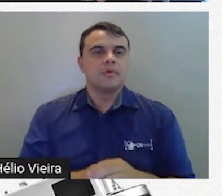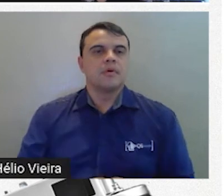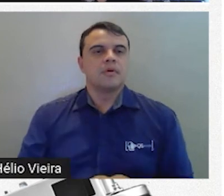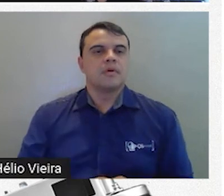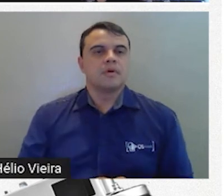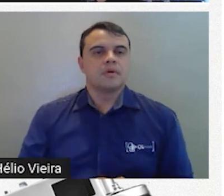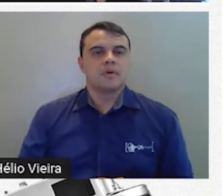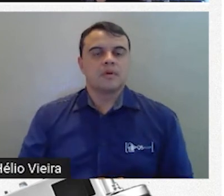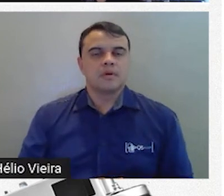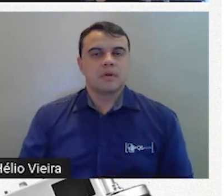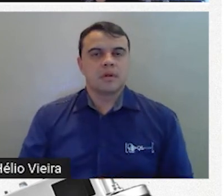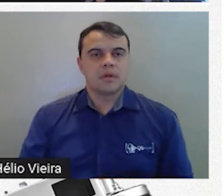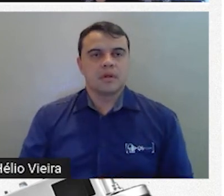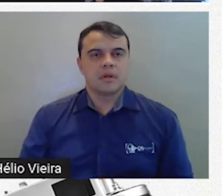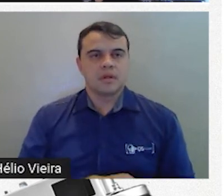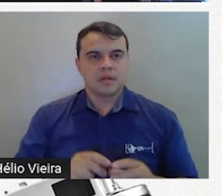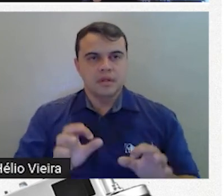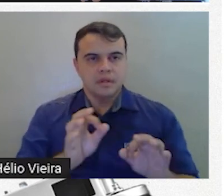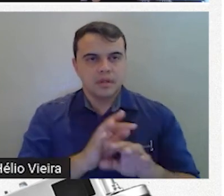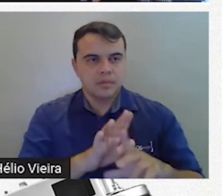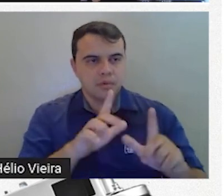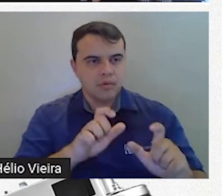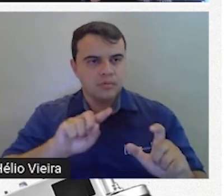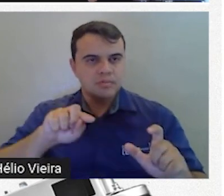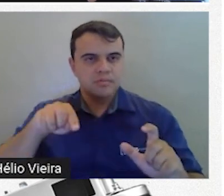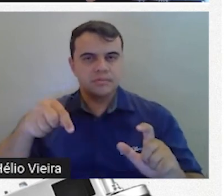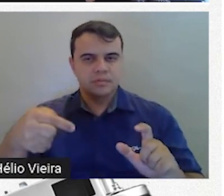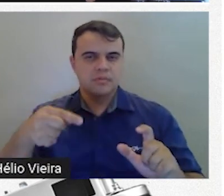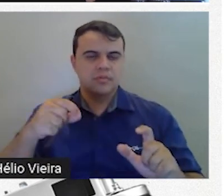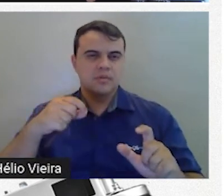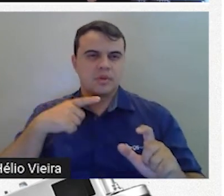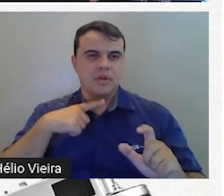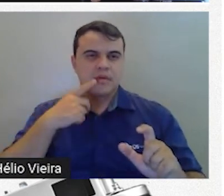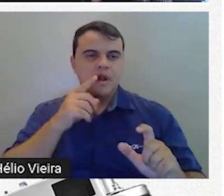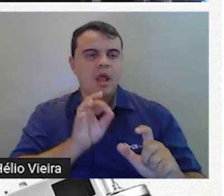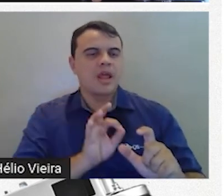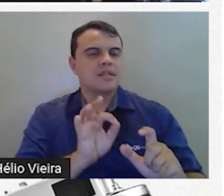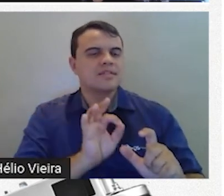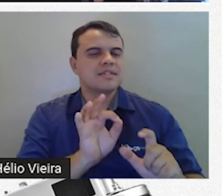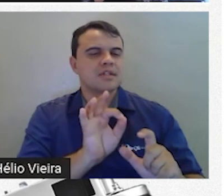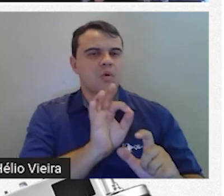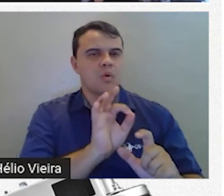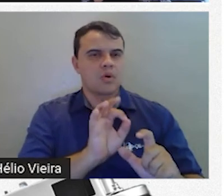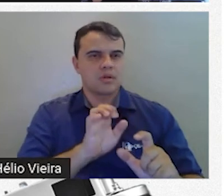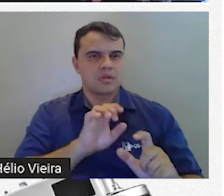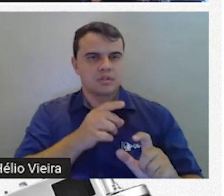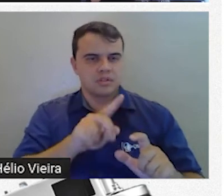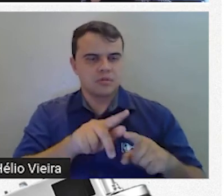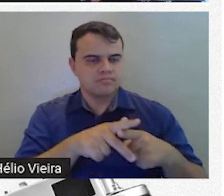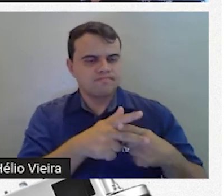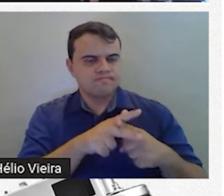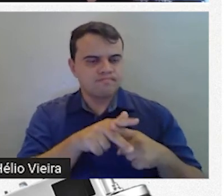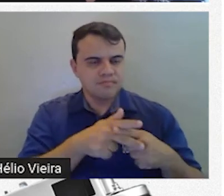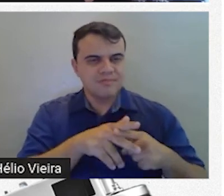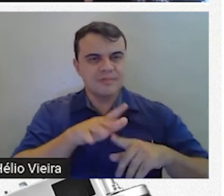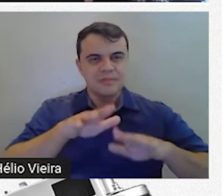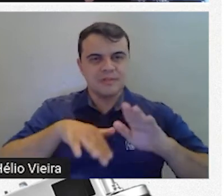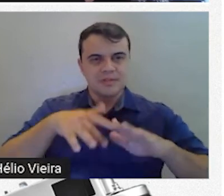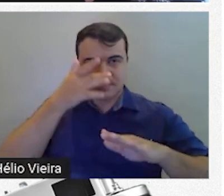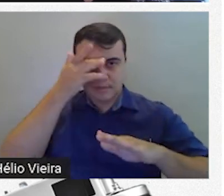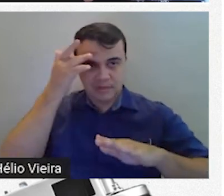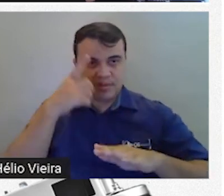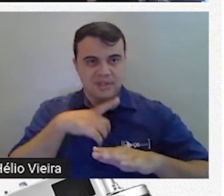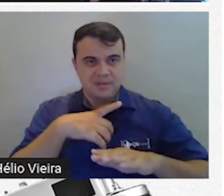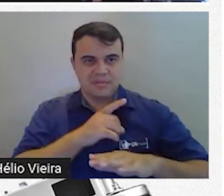o pós-fotográfico, né? A edição. Muita gente tem receio de falar